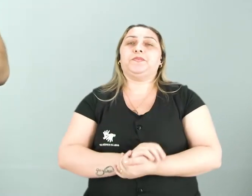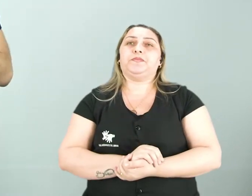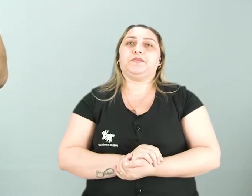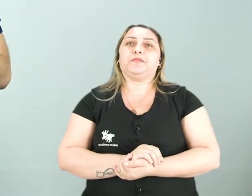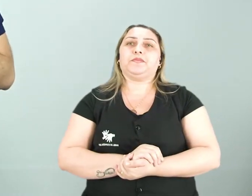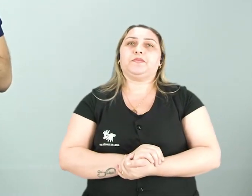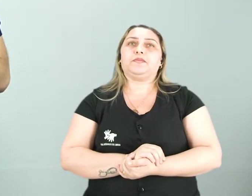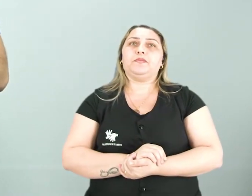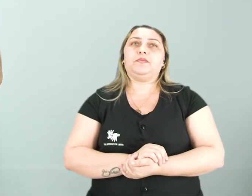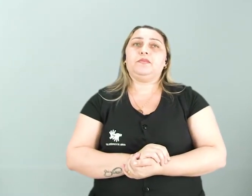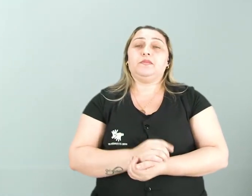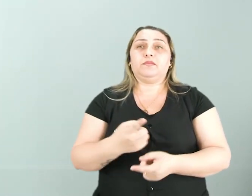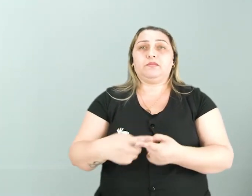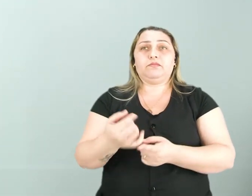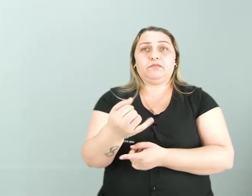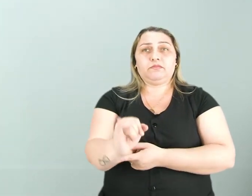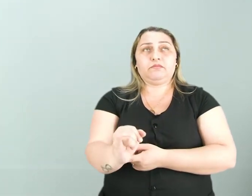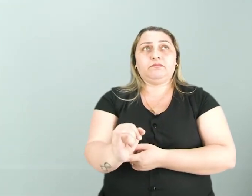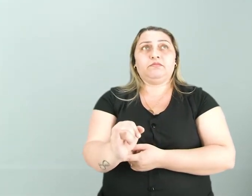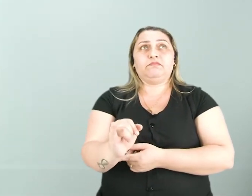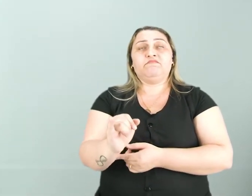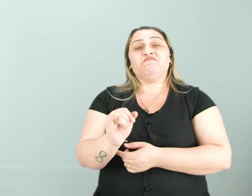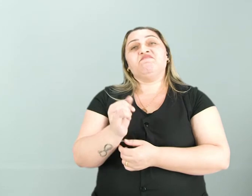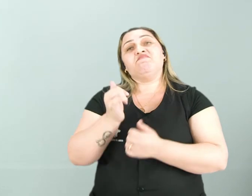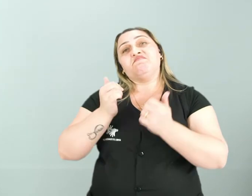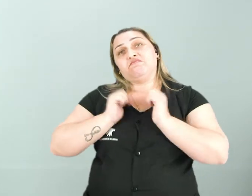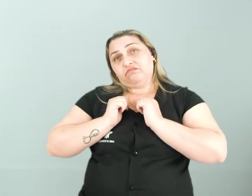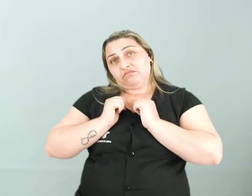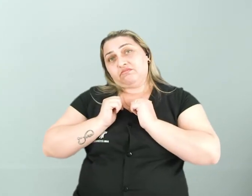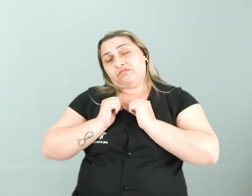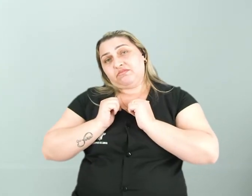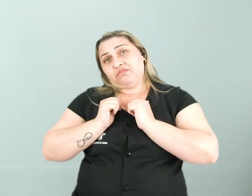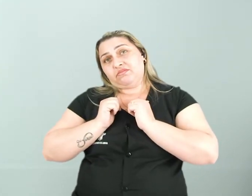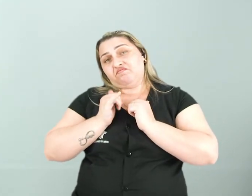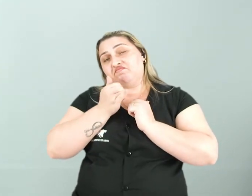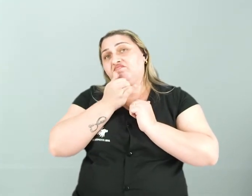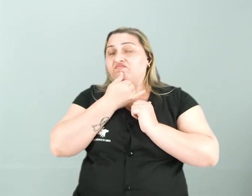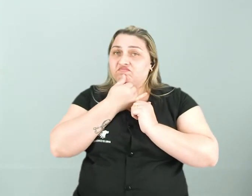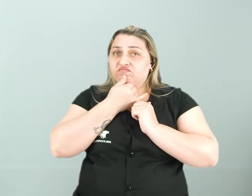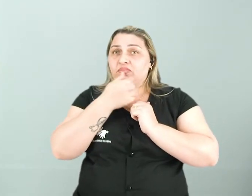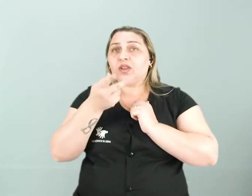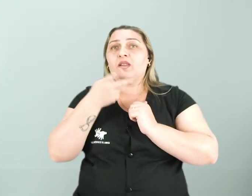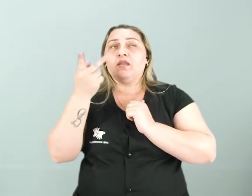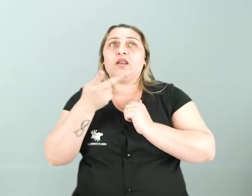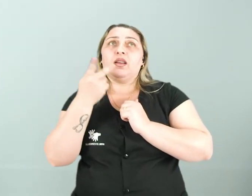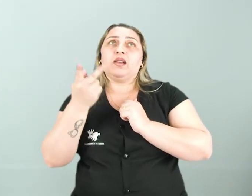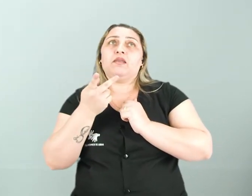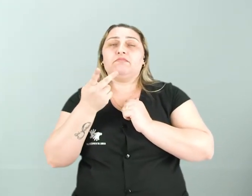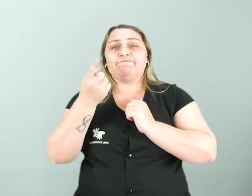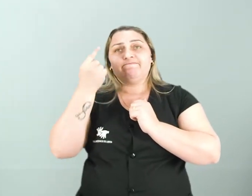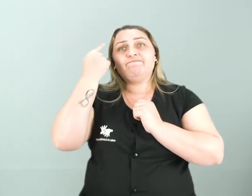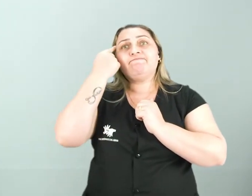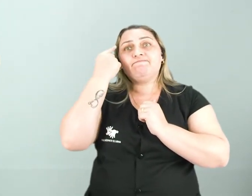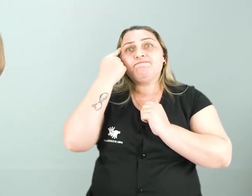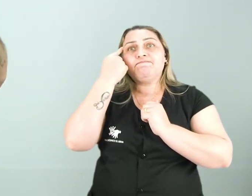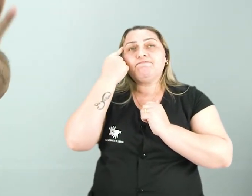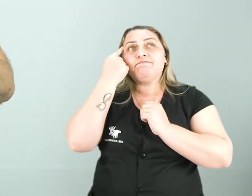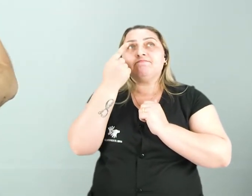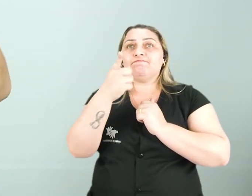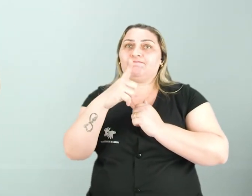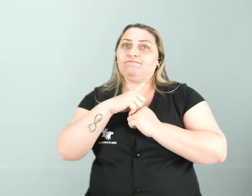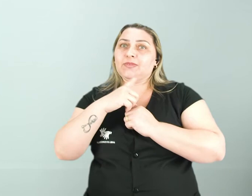textos. Porque senão você vai ficar ali desanimado. Não, tem que falar. Até o ponto de que, quando pensar que não, você vai